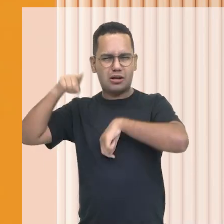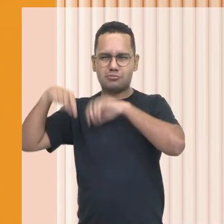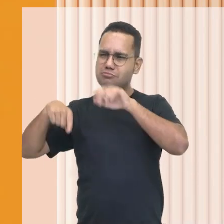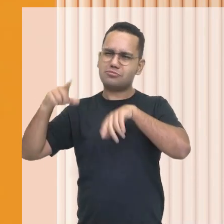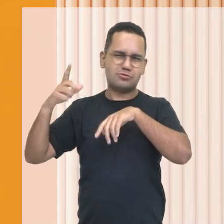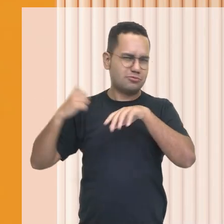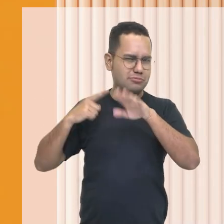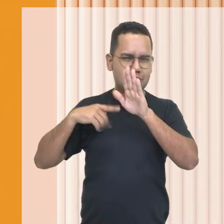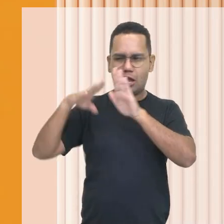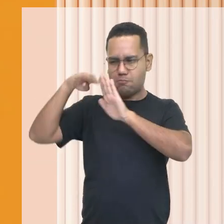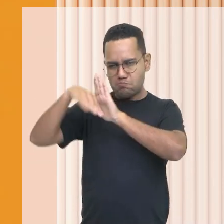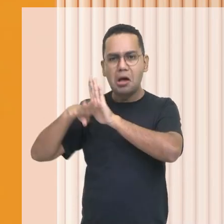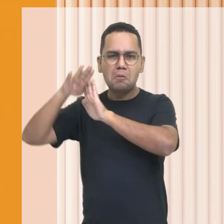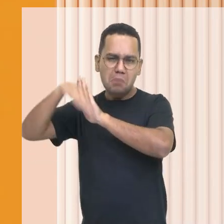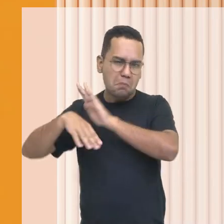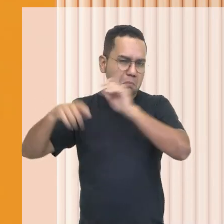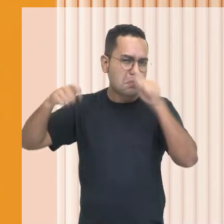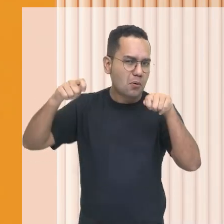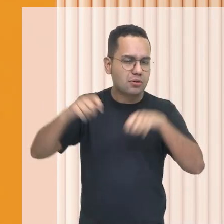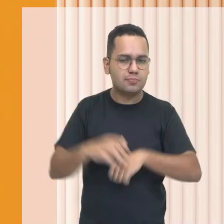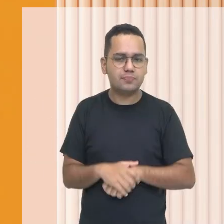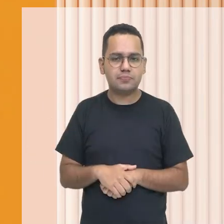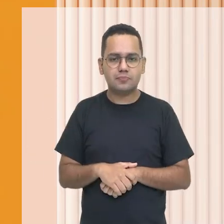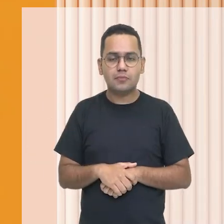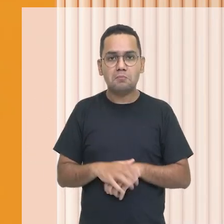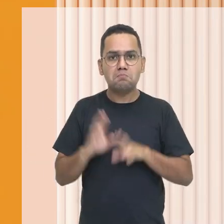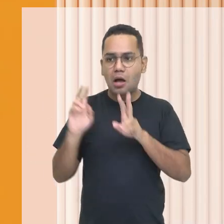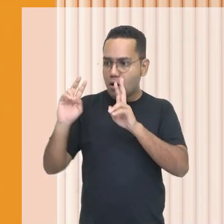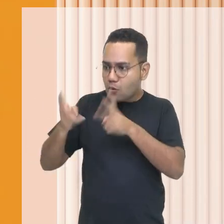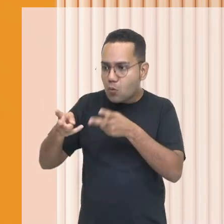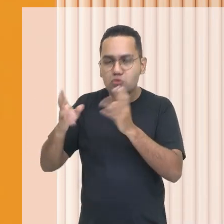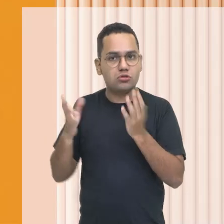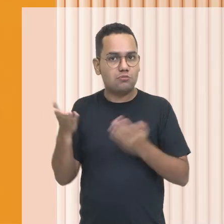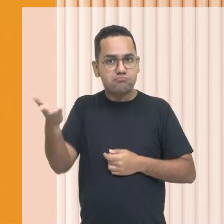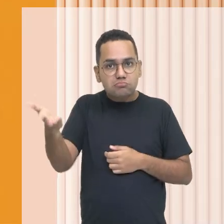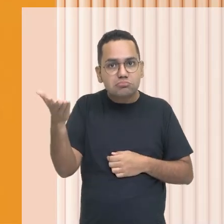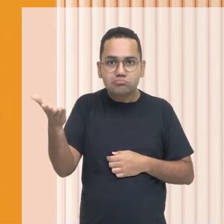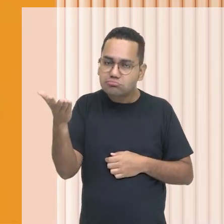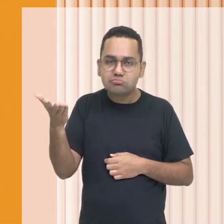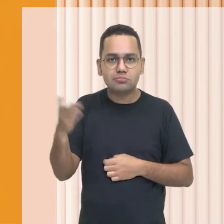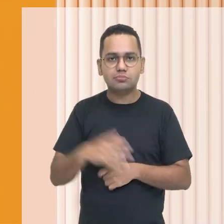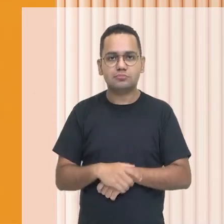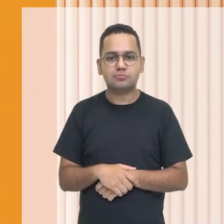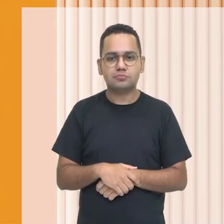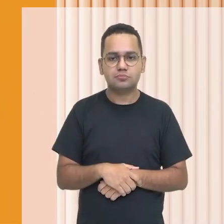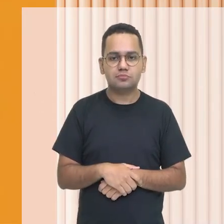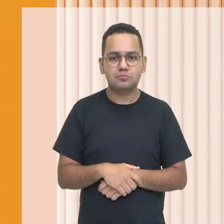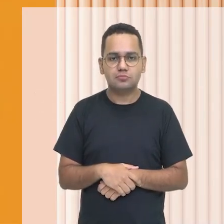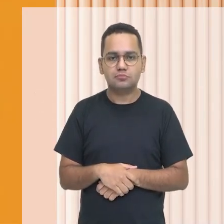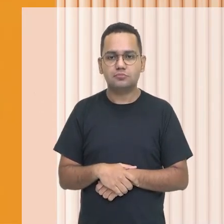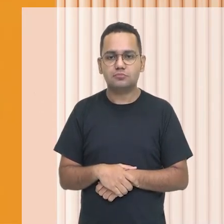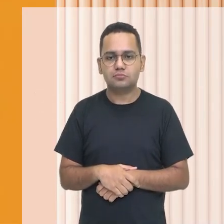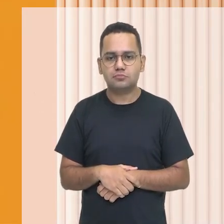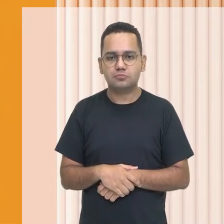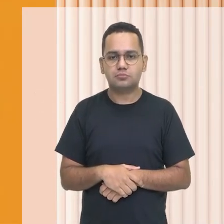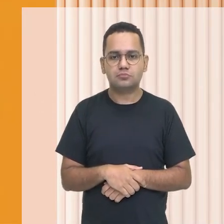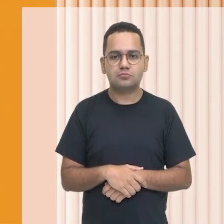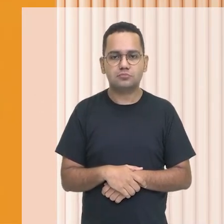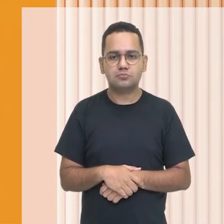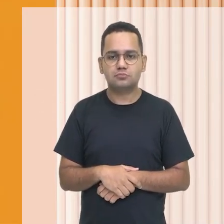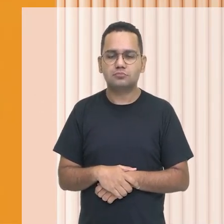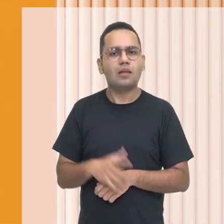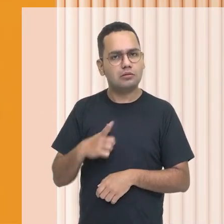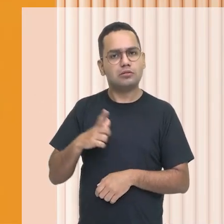outra moeda, que varia, né, mas que se mantém. Então você tem justamente o real com